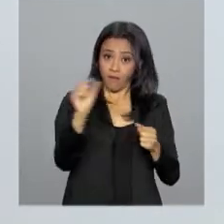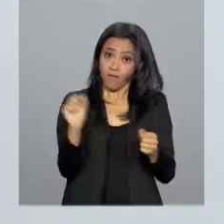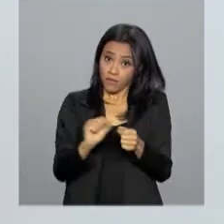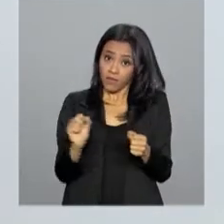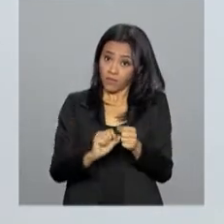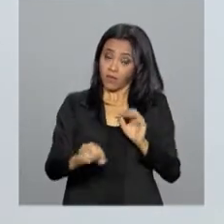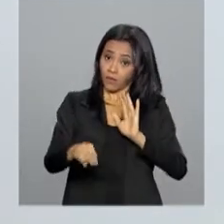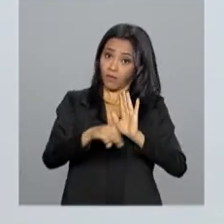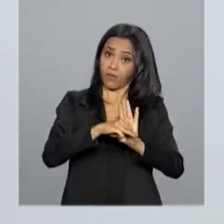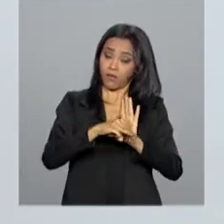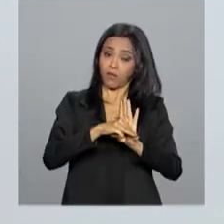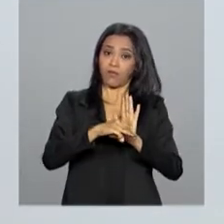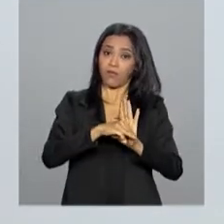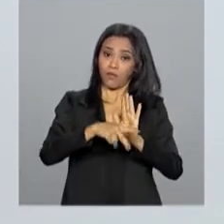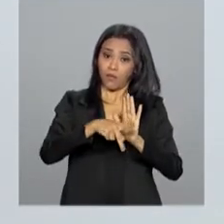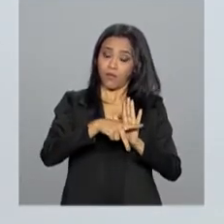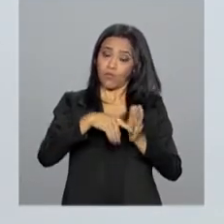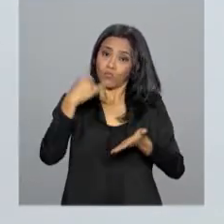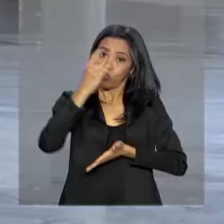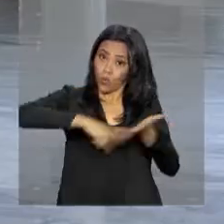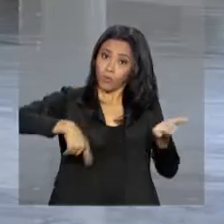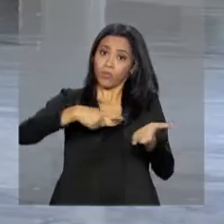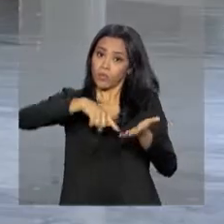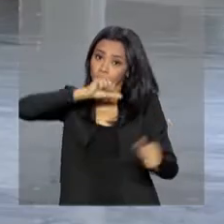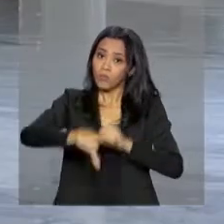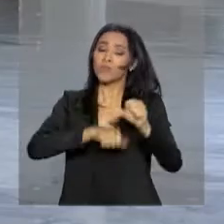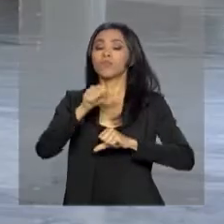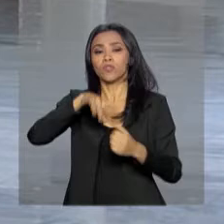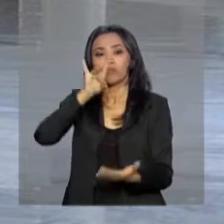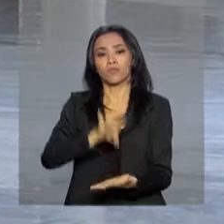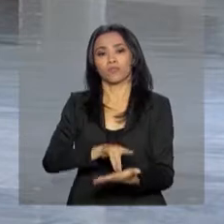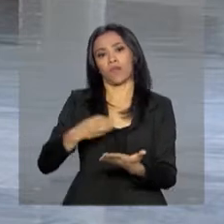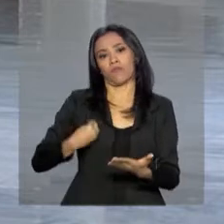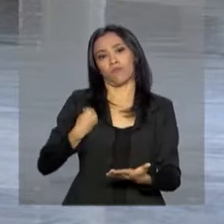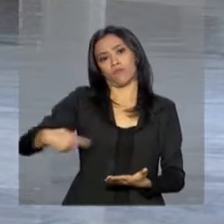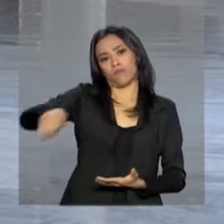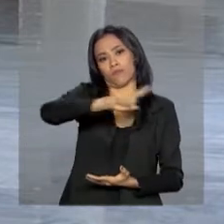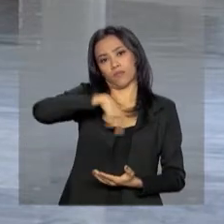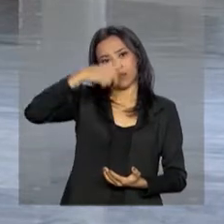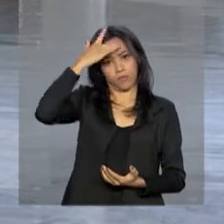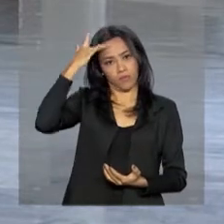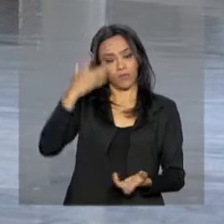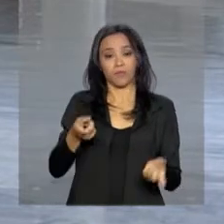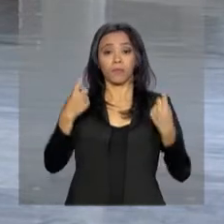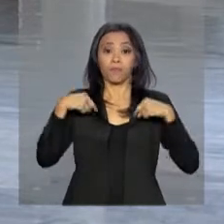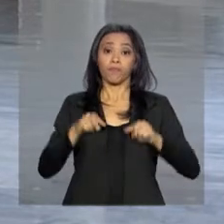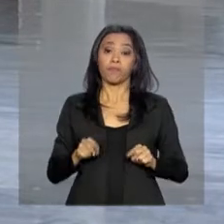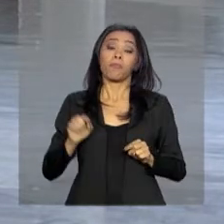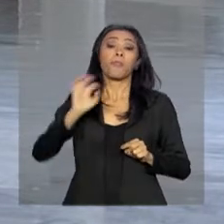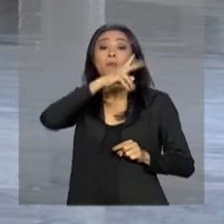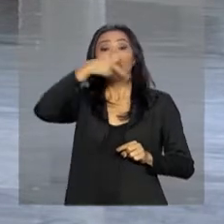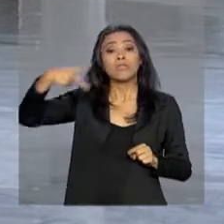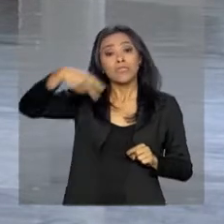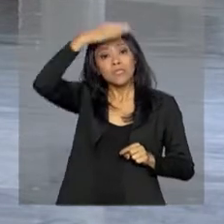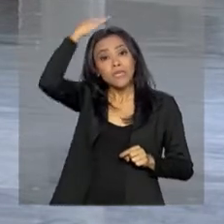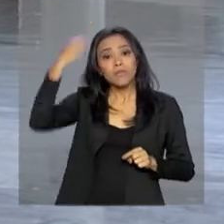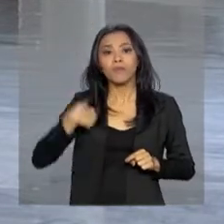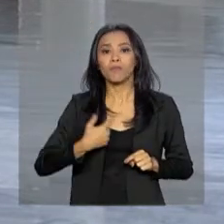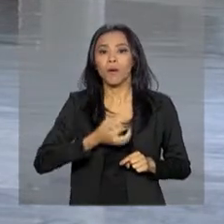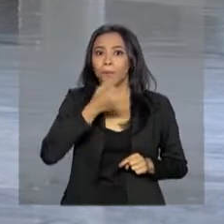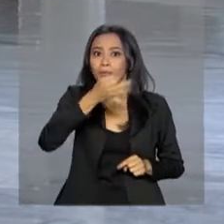realmente a realidade da vida das pessoas bom o presidente michel temer arriscou um palpite para o jogo